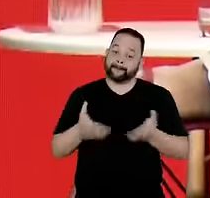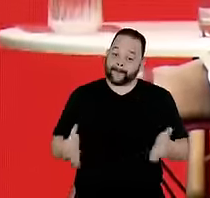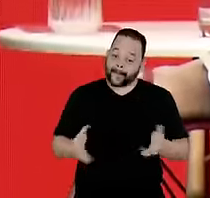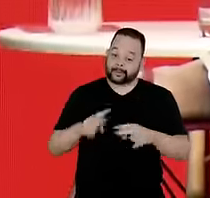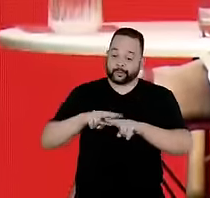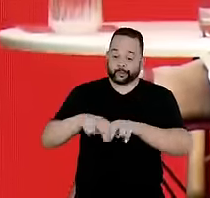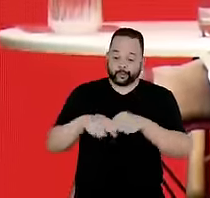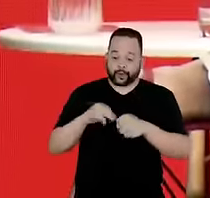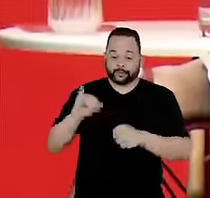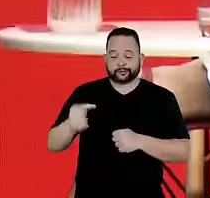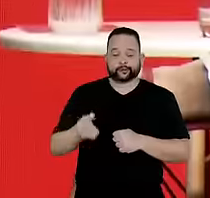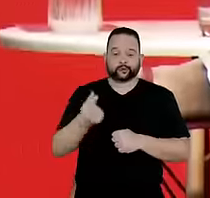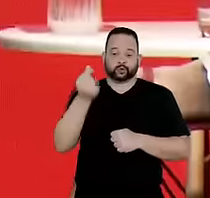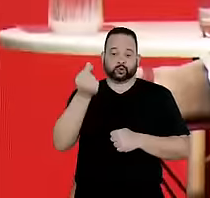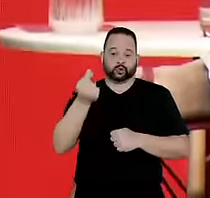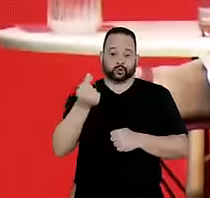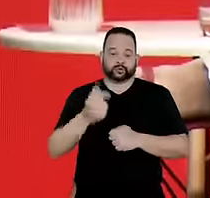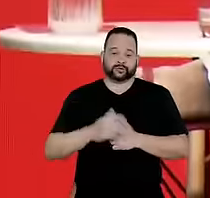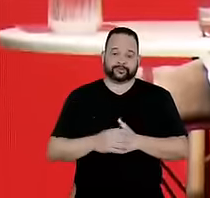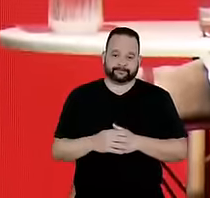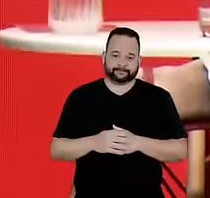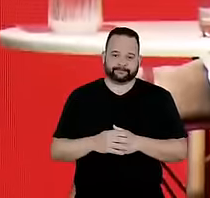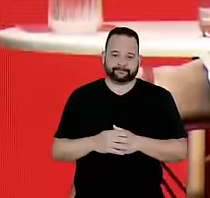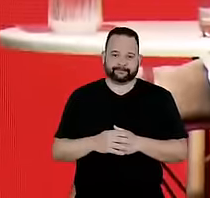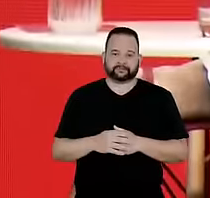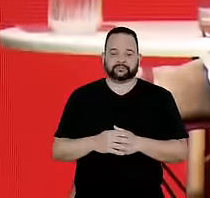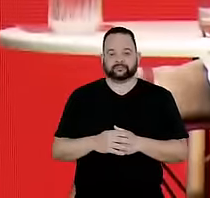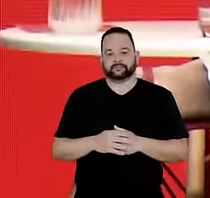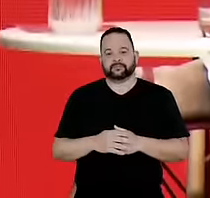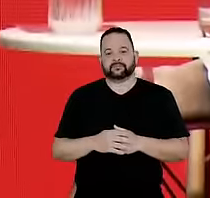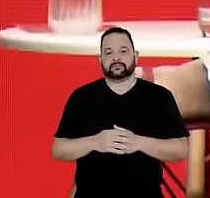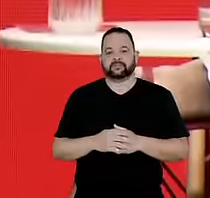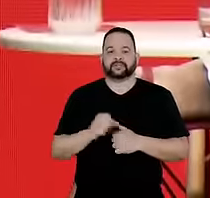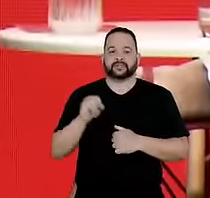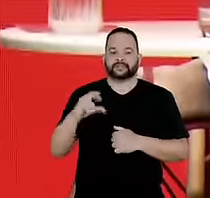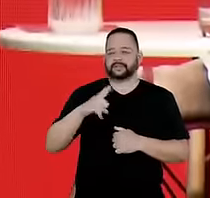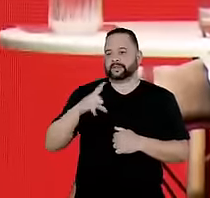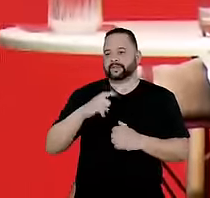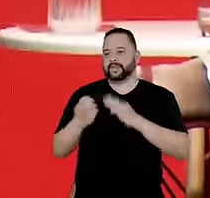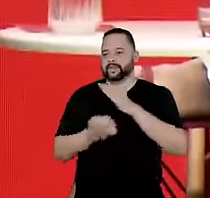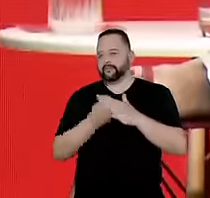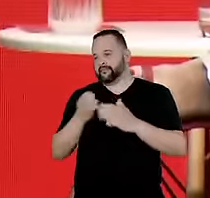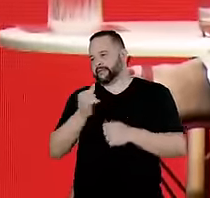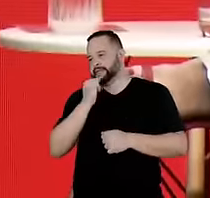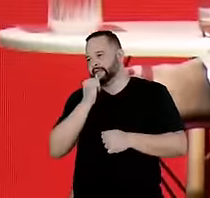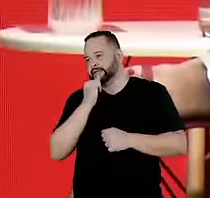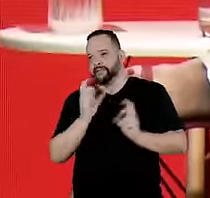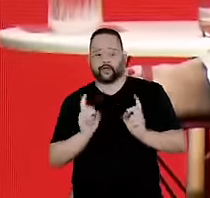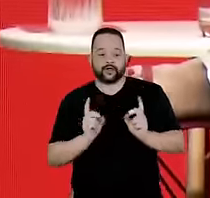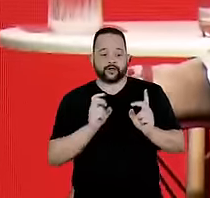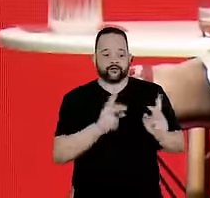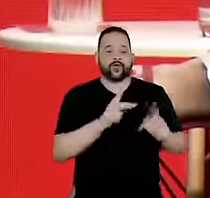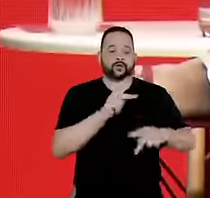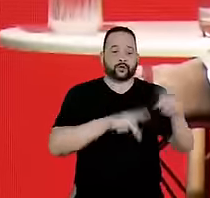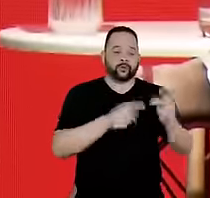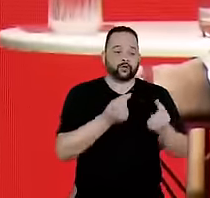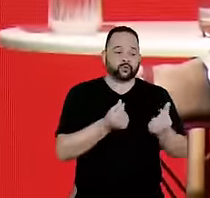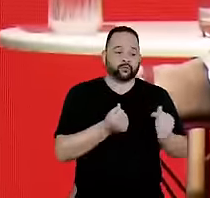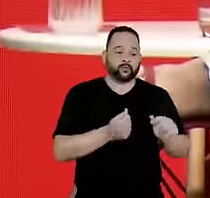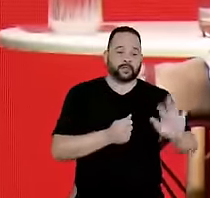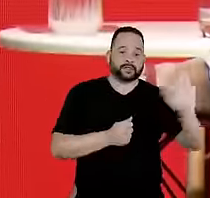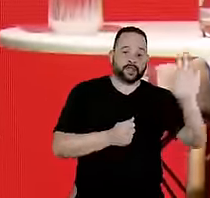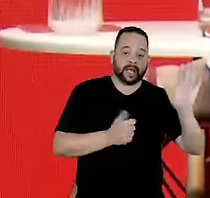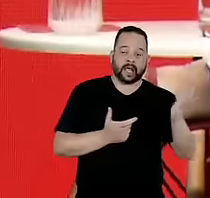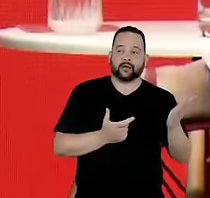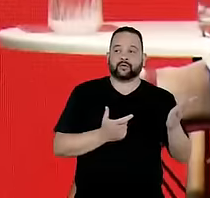empresas alavancadas né que de repente vendem produtos para um consumidor alavancado e ainda oferecem crédito né para